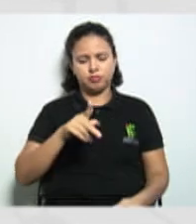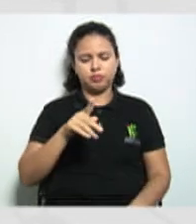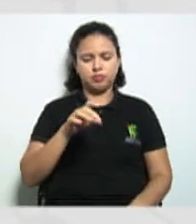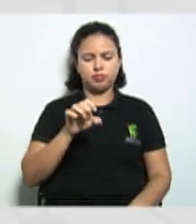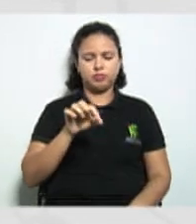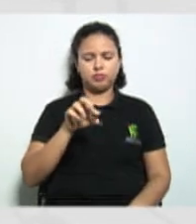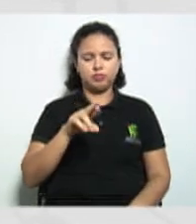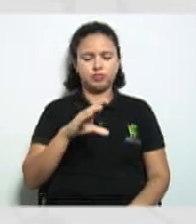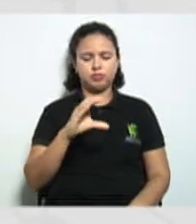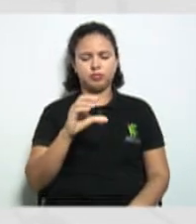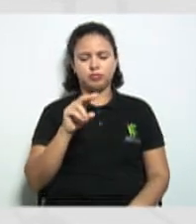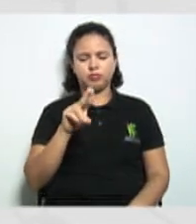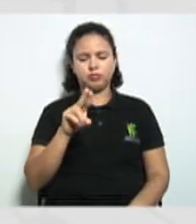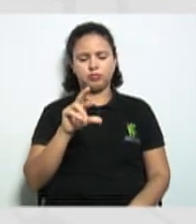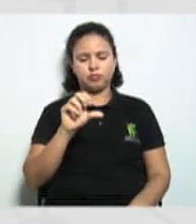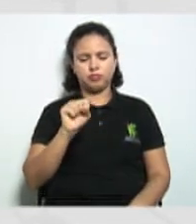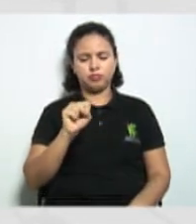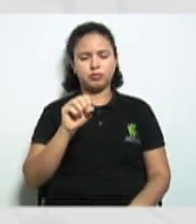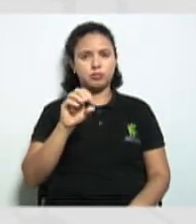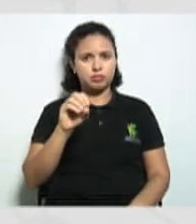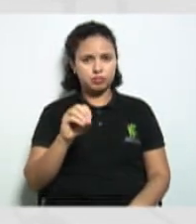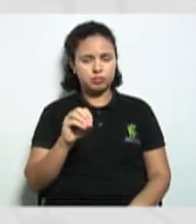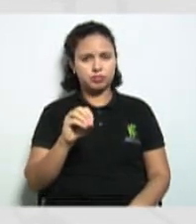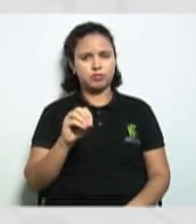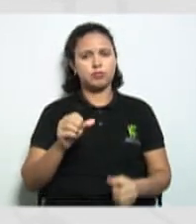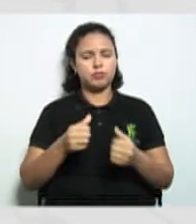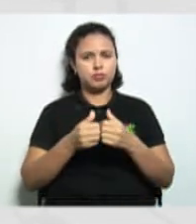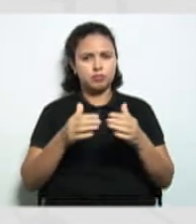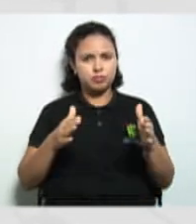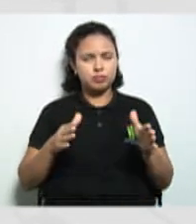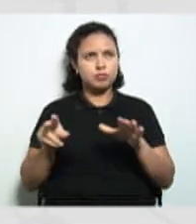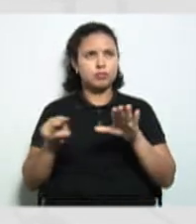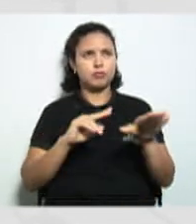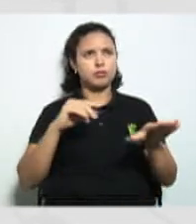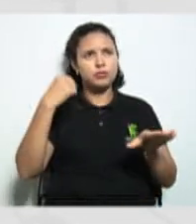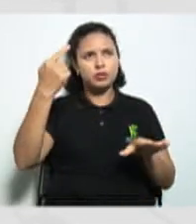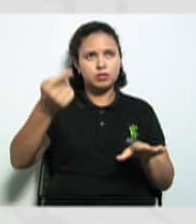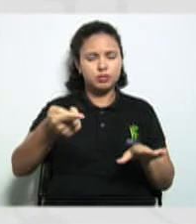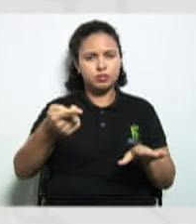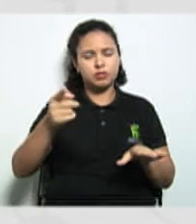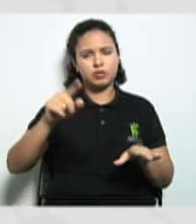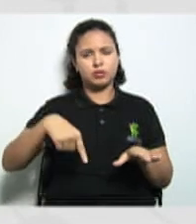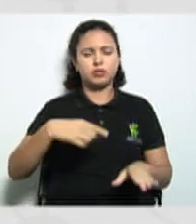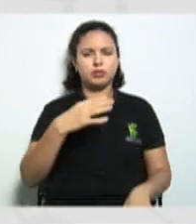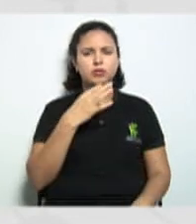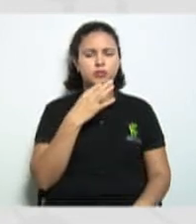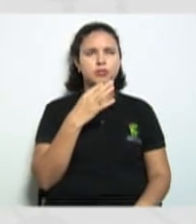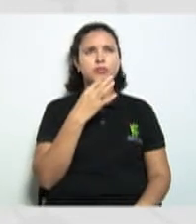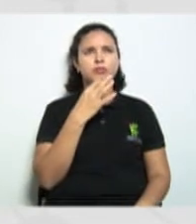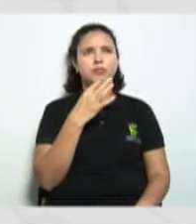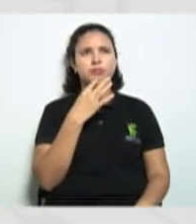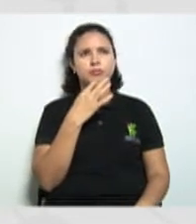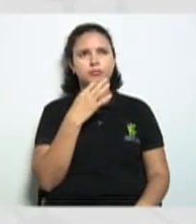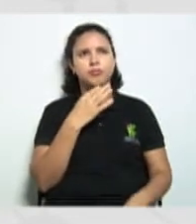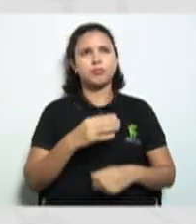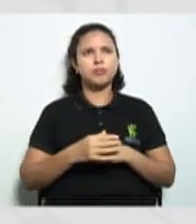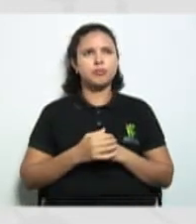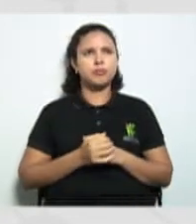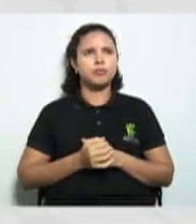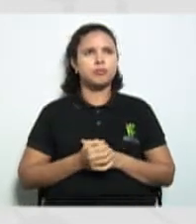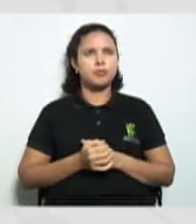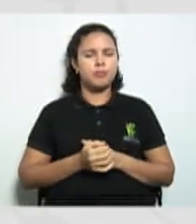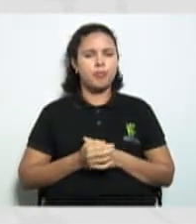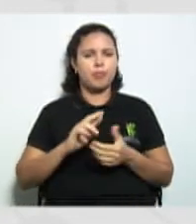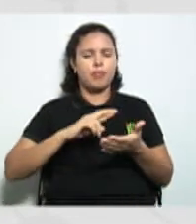aberto até a semana que vem. Olha só, o conhecimento, que é uma tarefa de atividade de percurso,